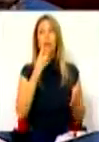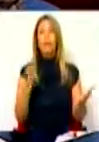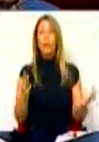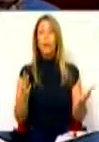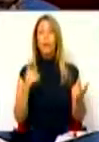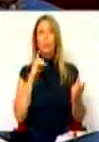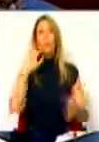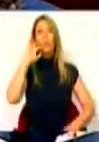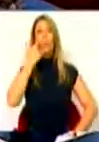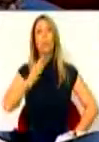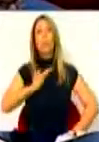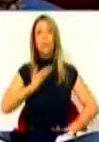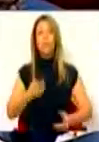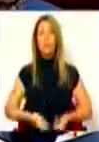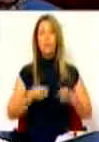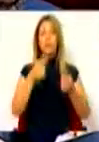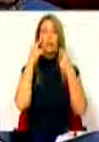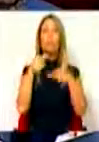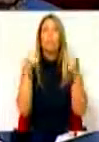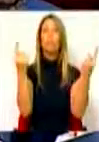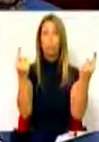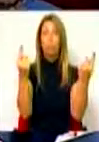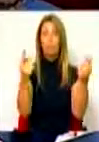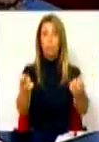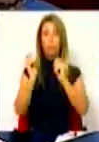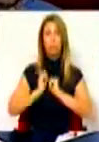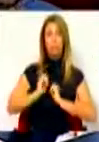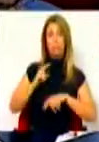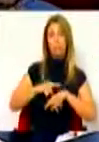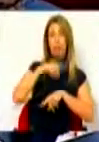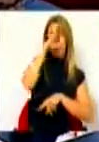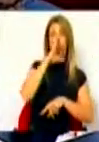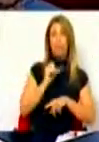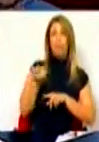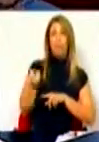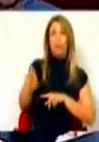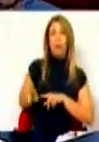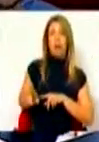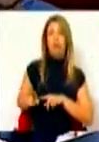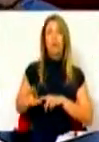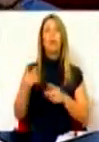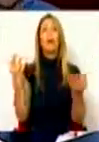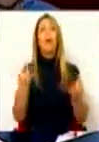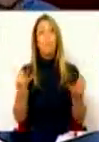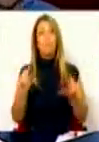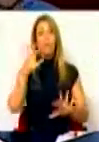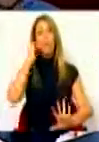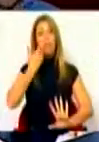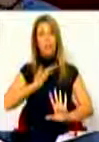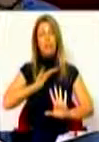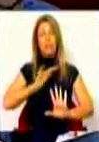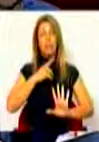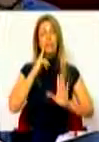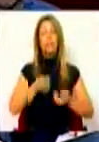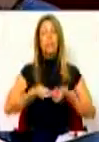investimento público que nos foi legado de legislatura anterior. Na verdade, o déficit no investimento público não foi